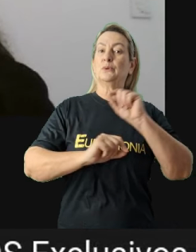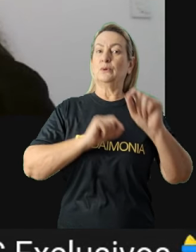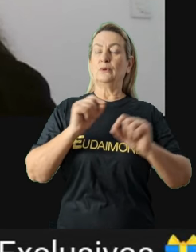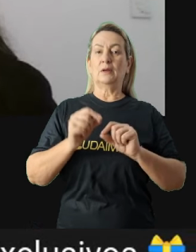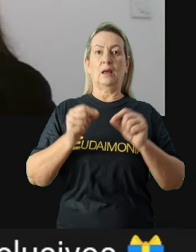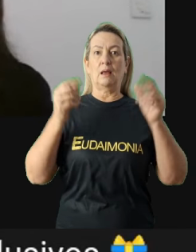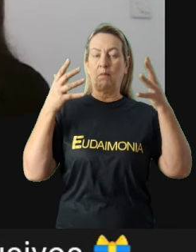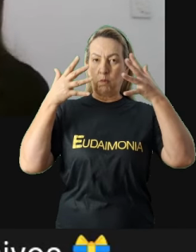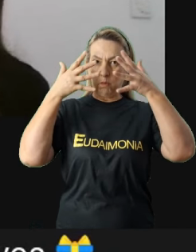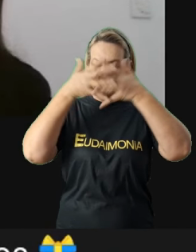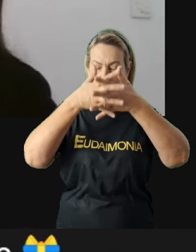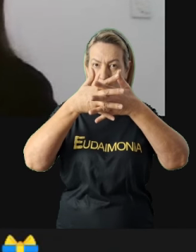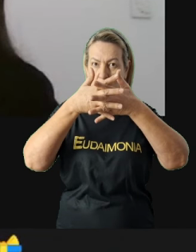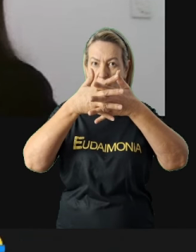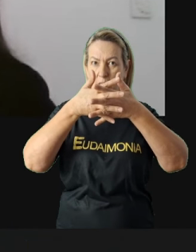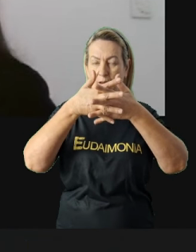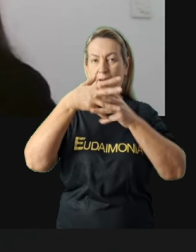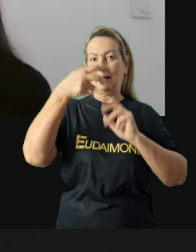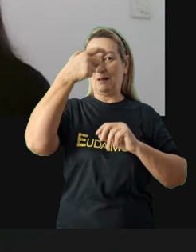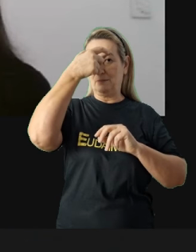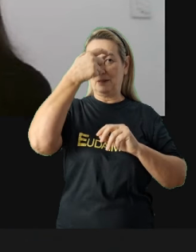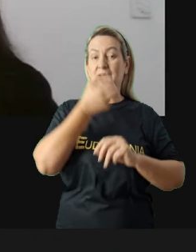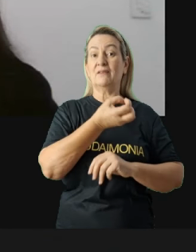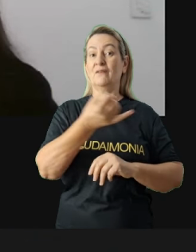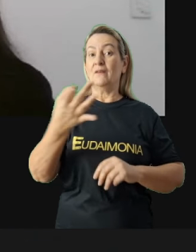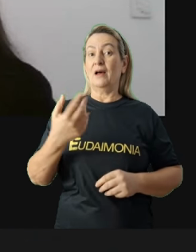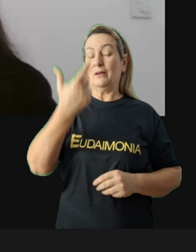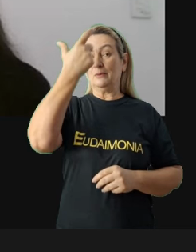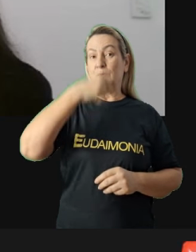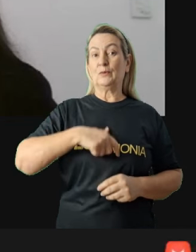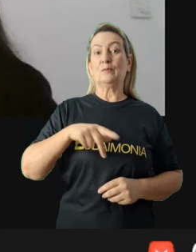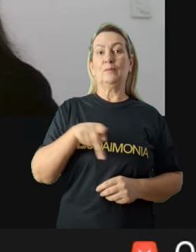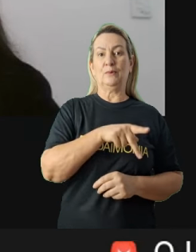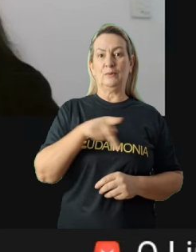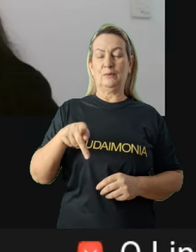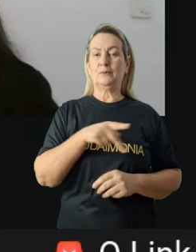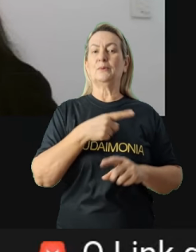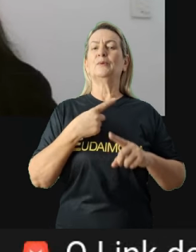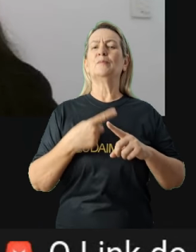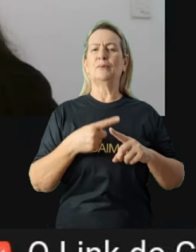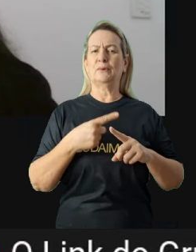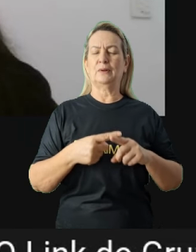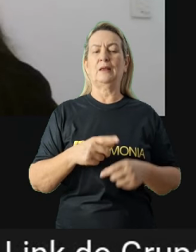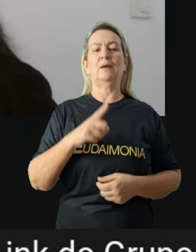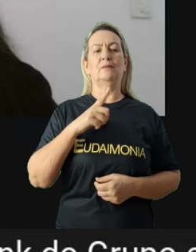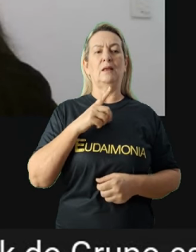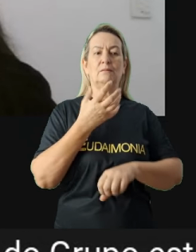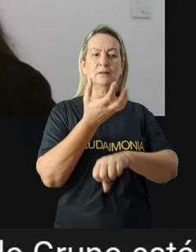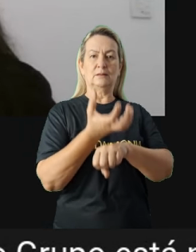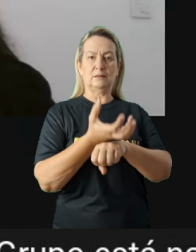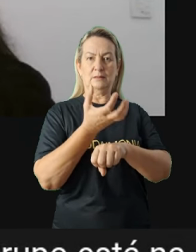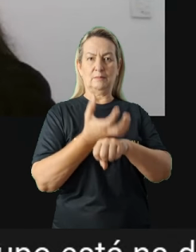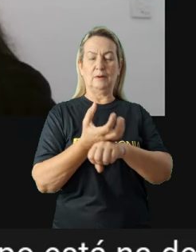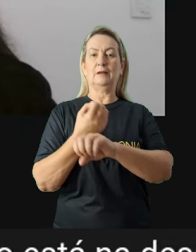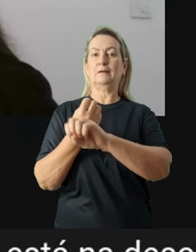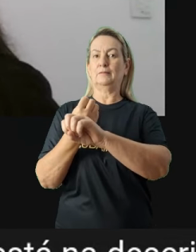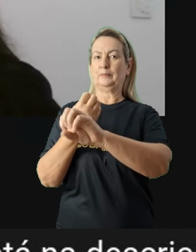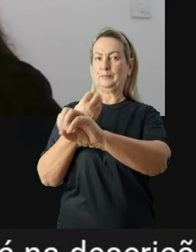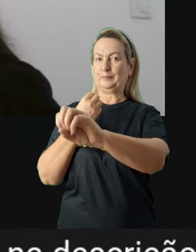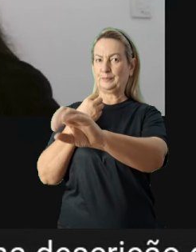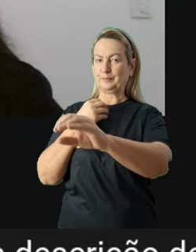acho que isso aí iria fundir a cabeça de muita gente, né? De muitos colegas. Porque eu